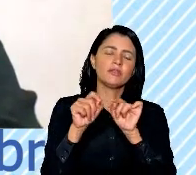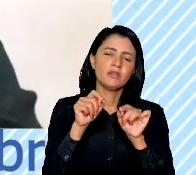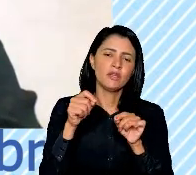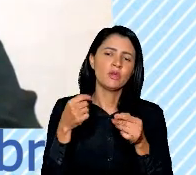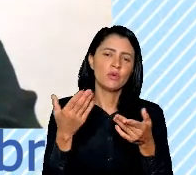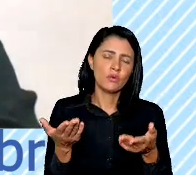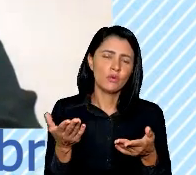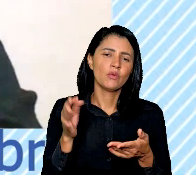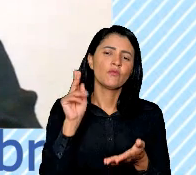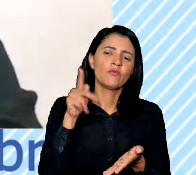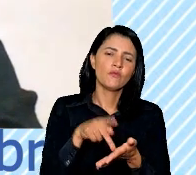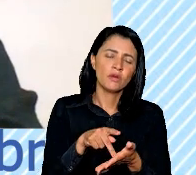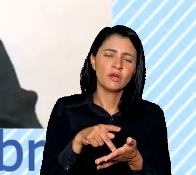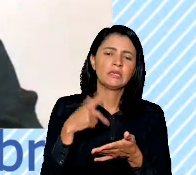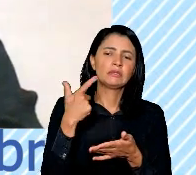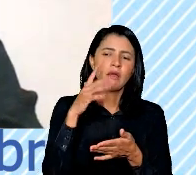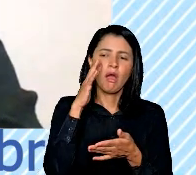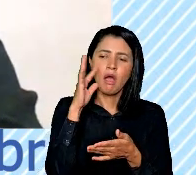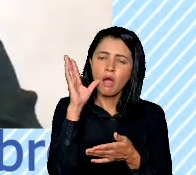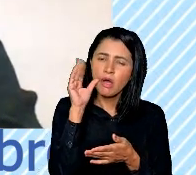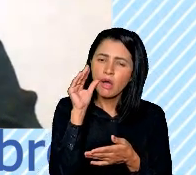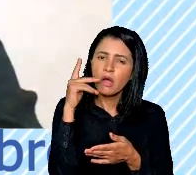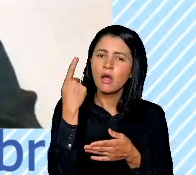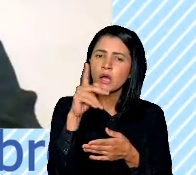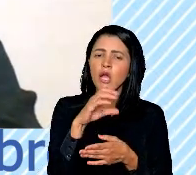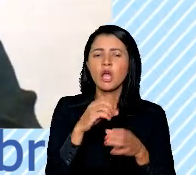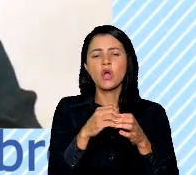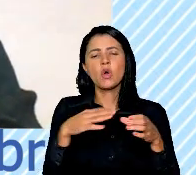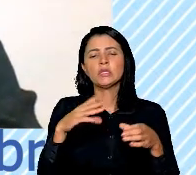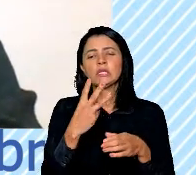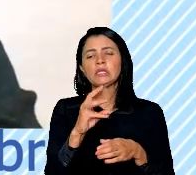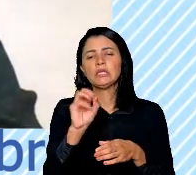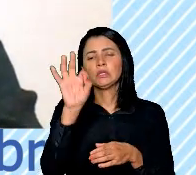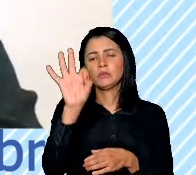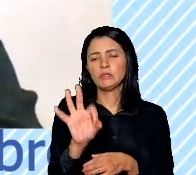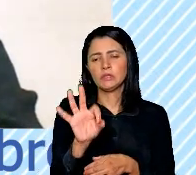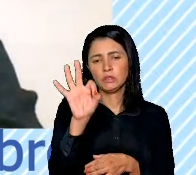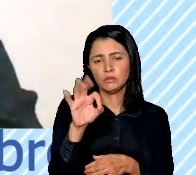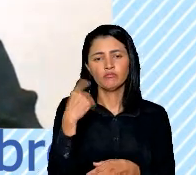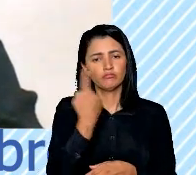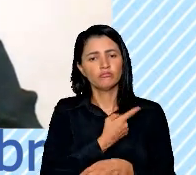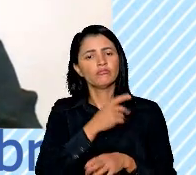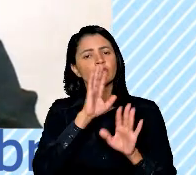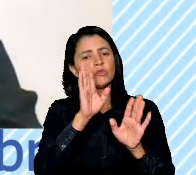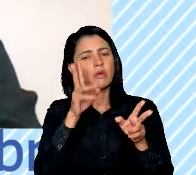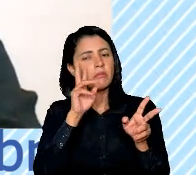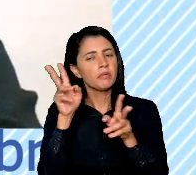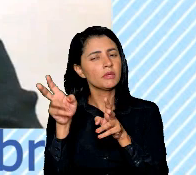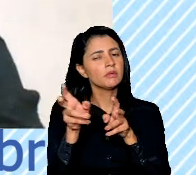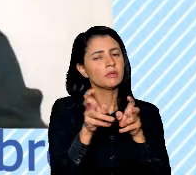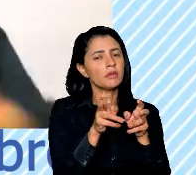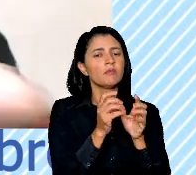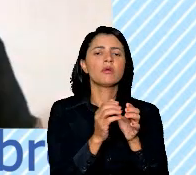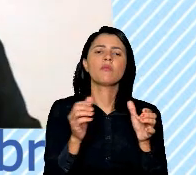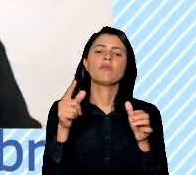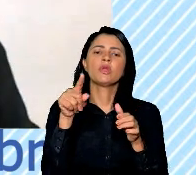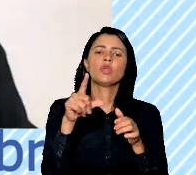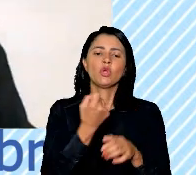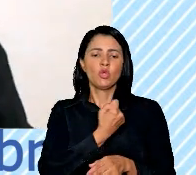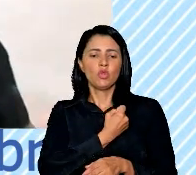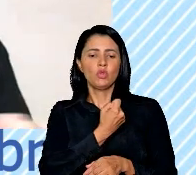a observação da cota de 30%. E a gente já percebe o aumento do número